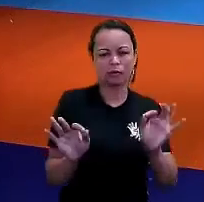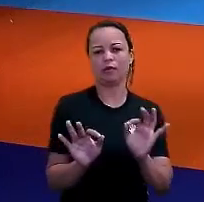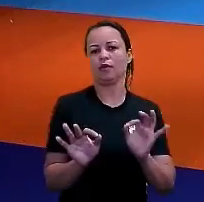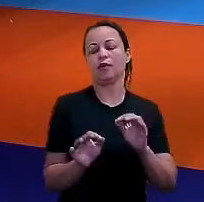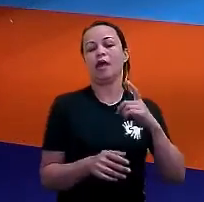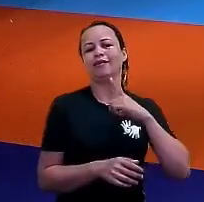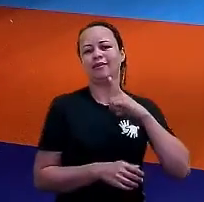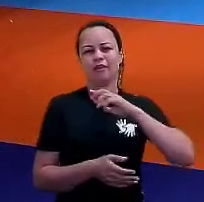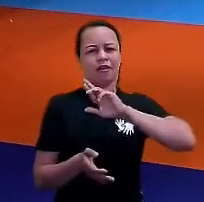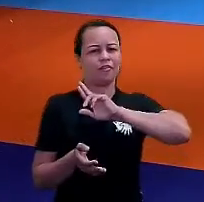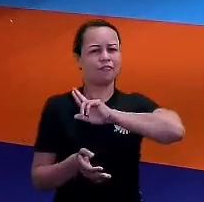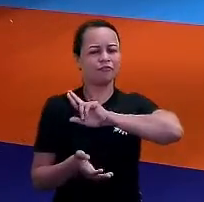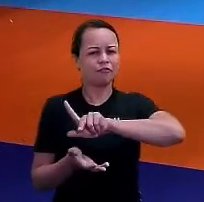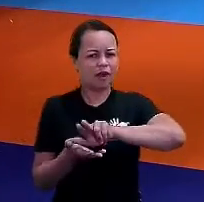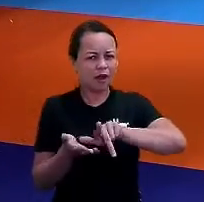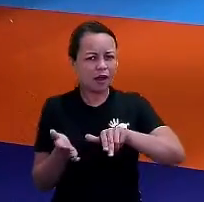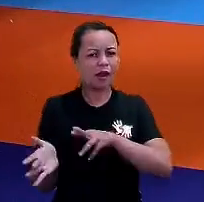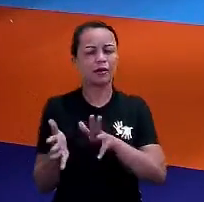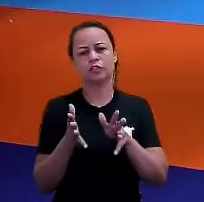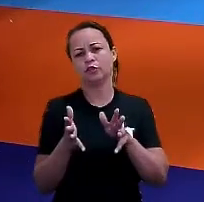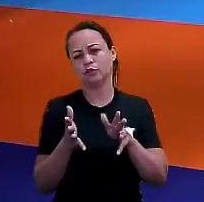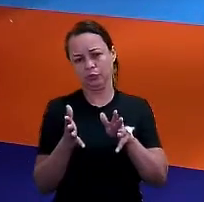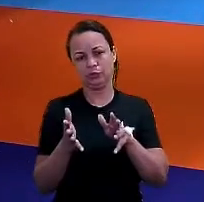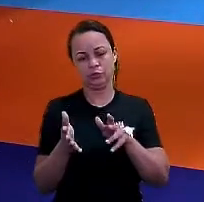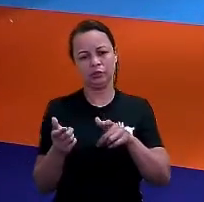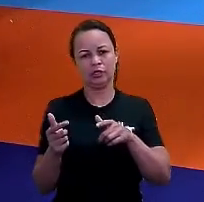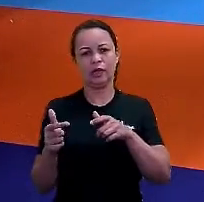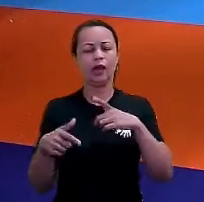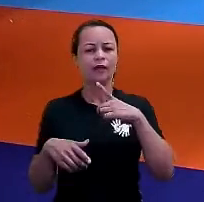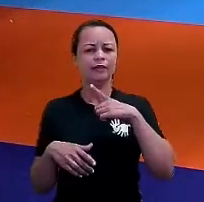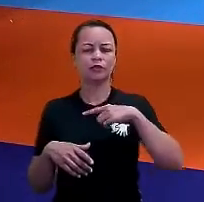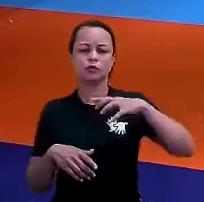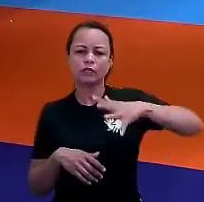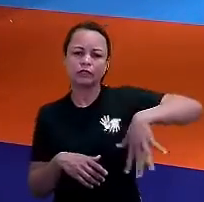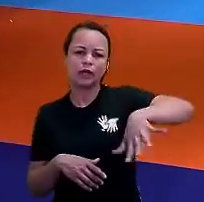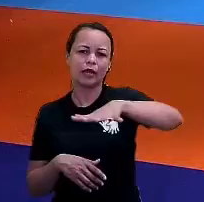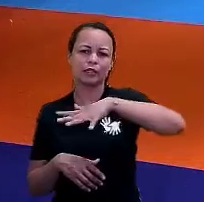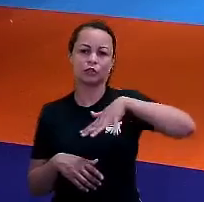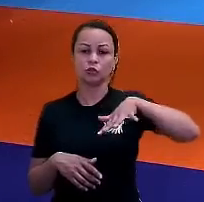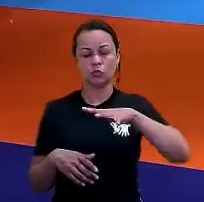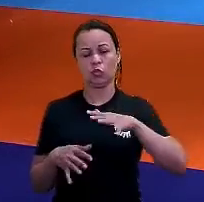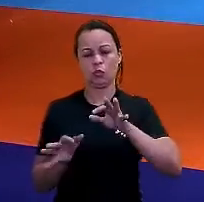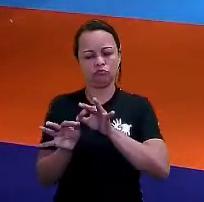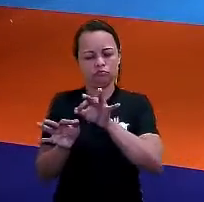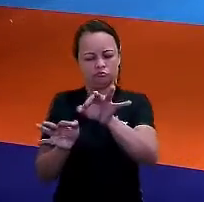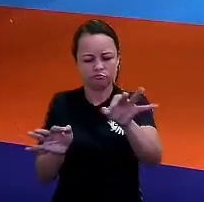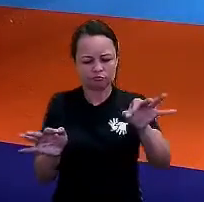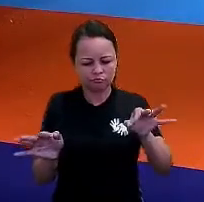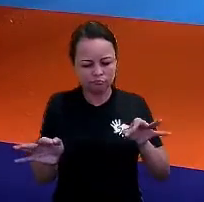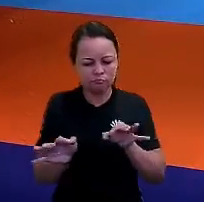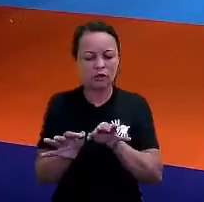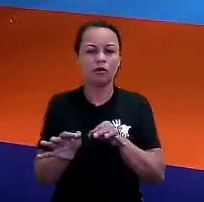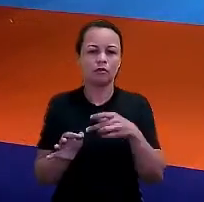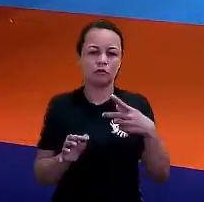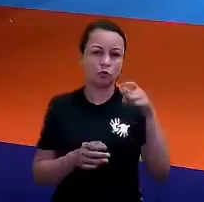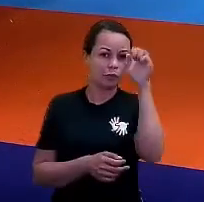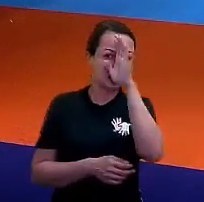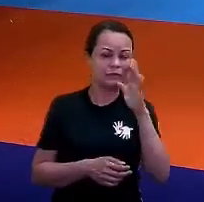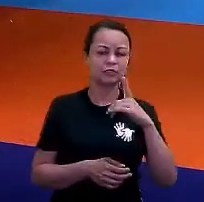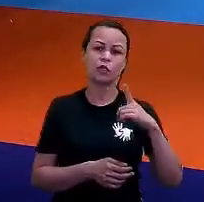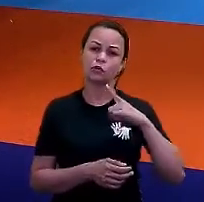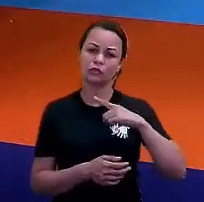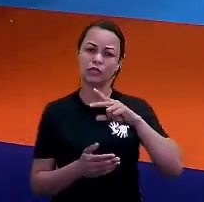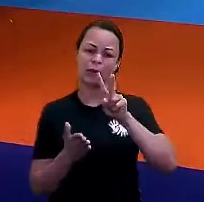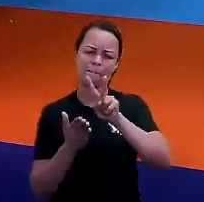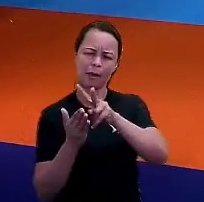Aqui existia não só aqui, mas em todo esse território que hoje compõe o Brasil, existiam várias